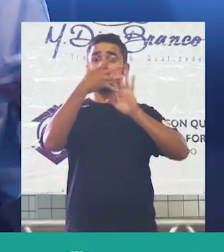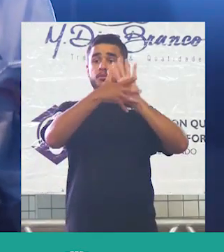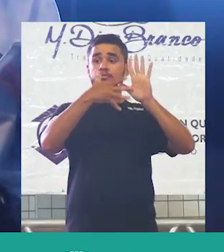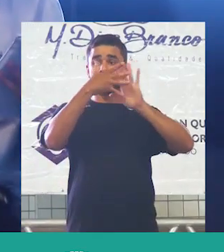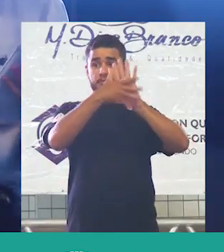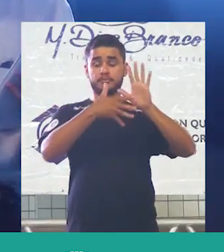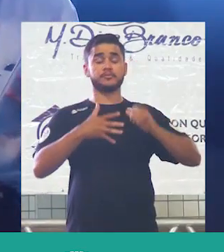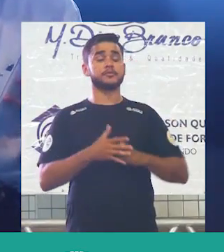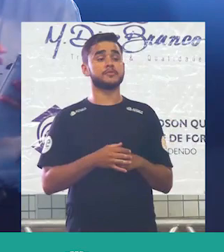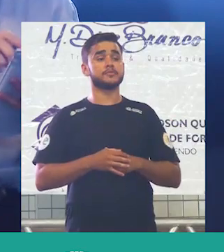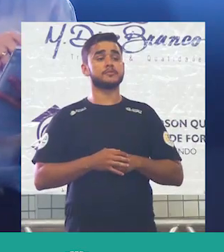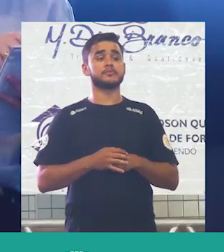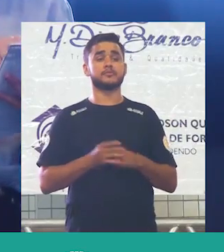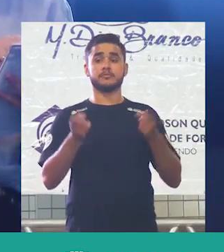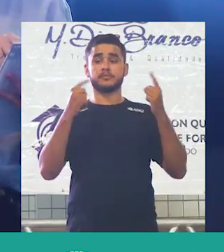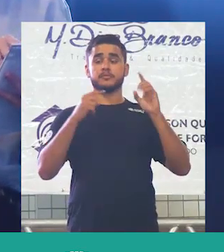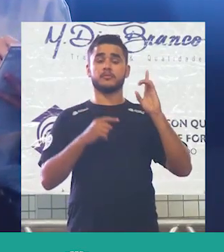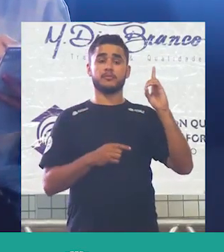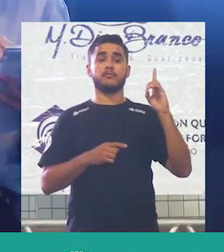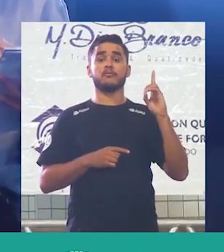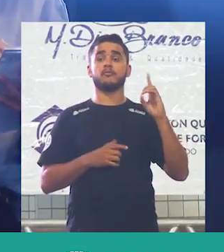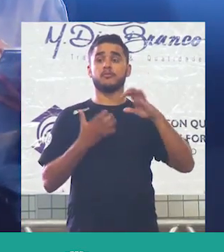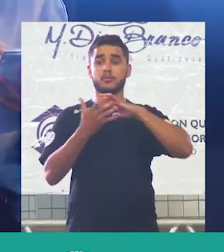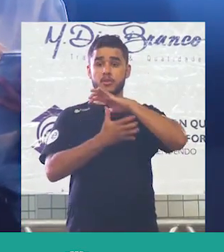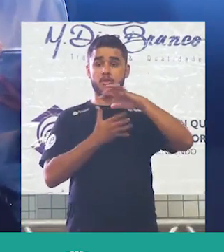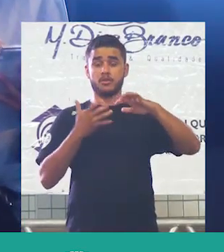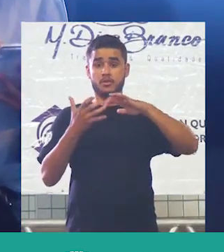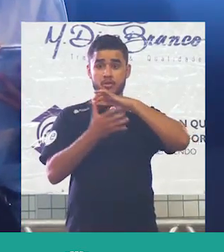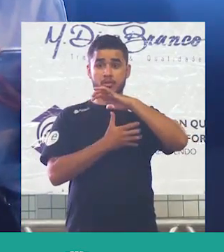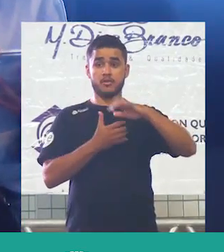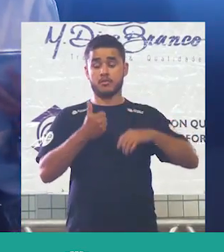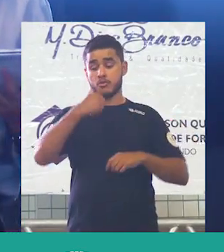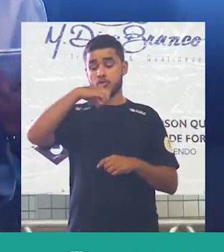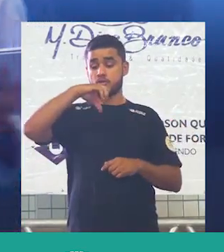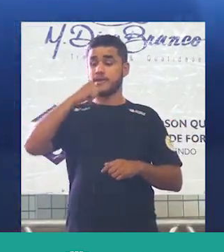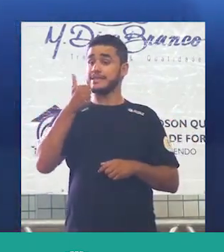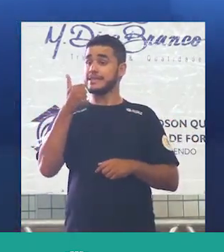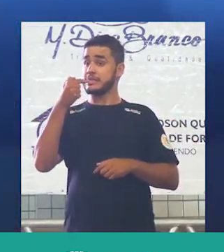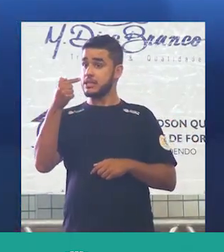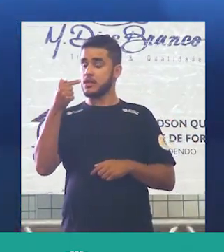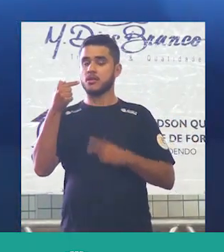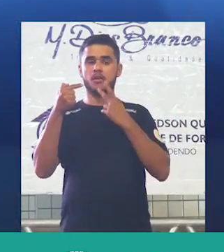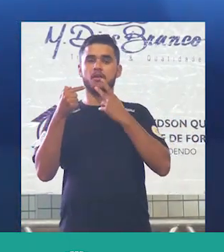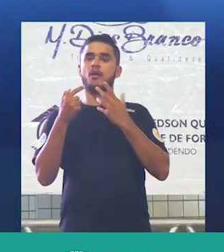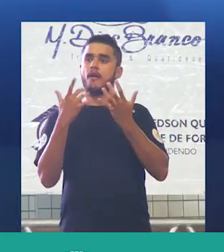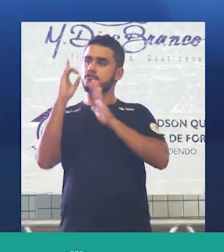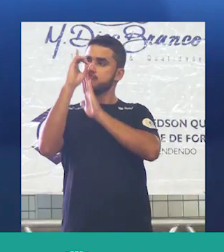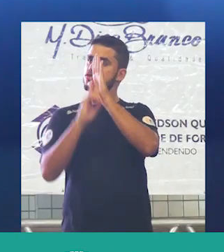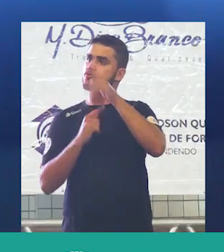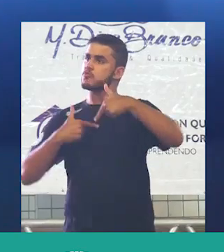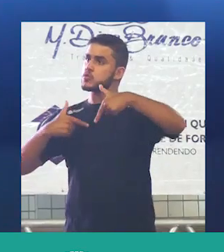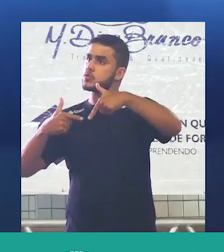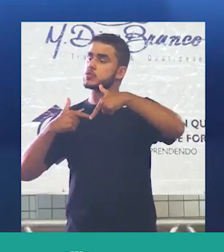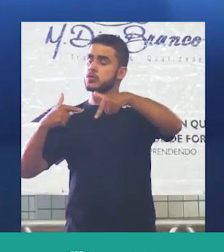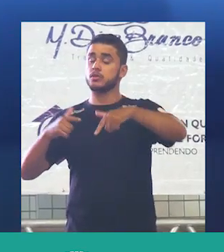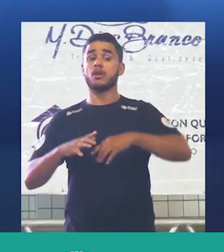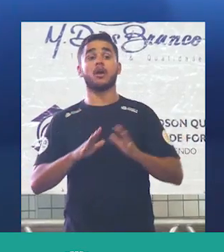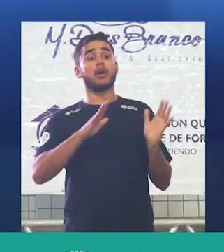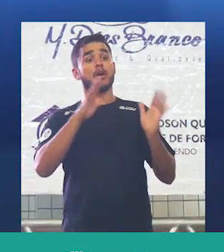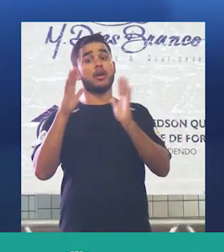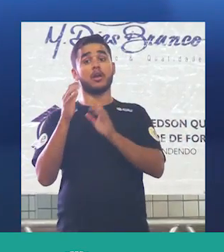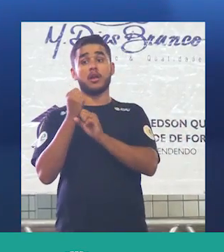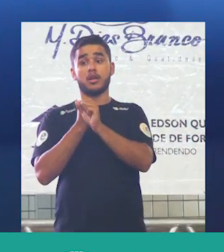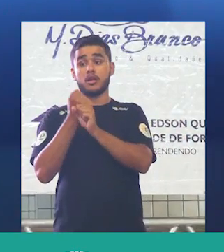Olha a letra D. A greve geral de 17 defendia a criação dos direitos trabalhistas. A greve